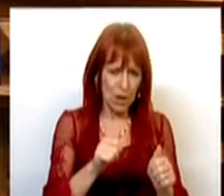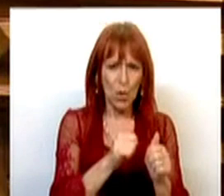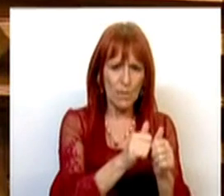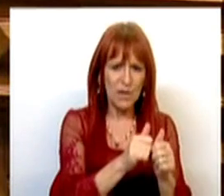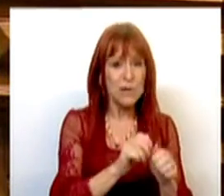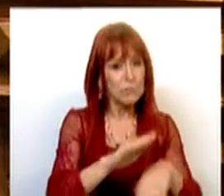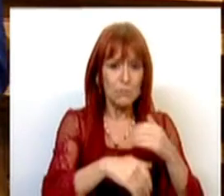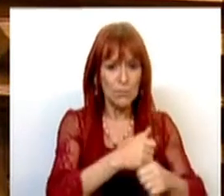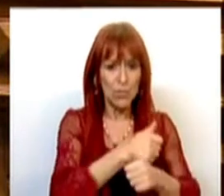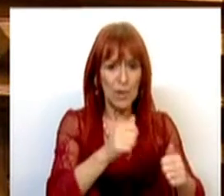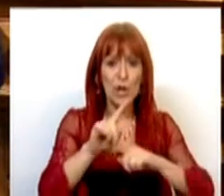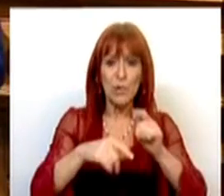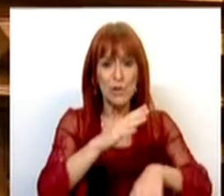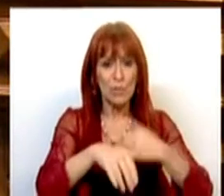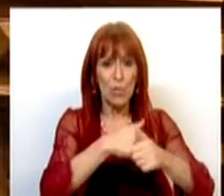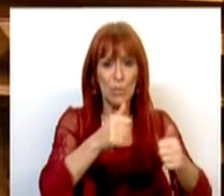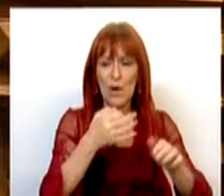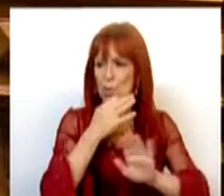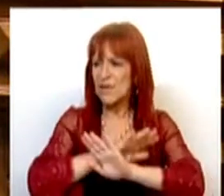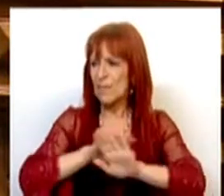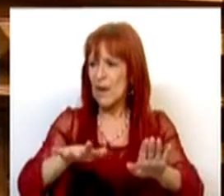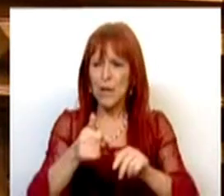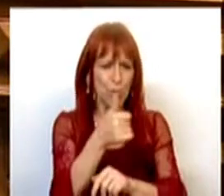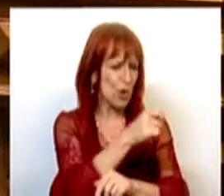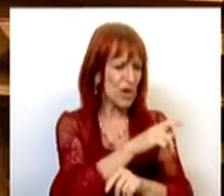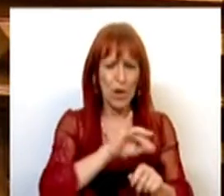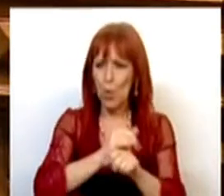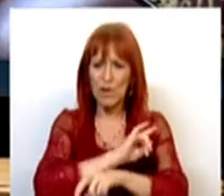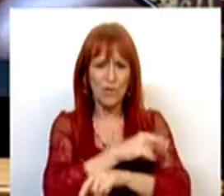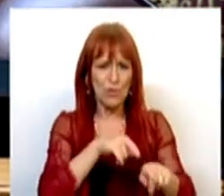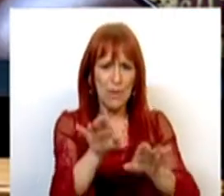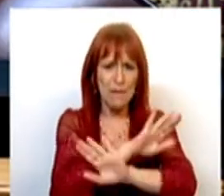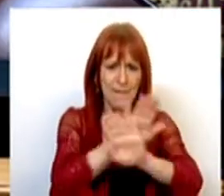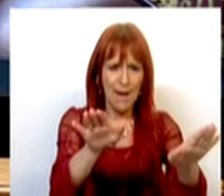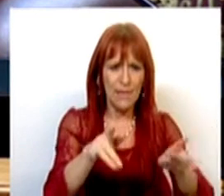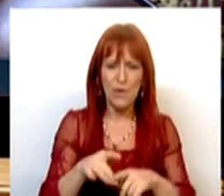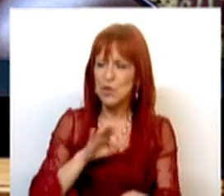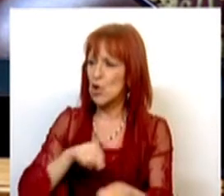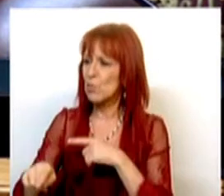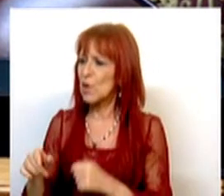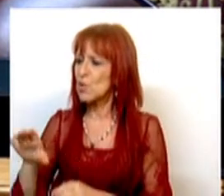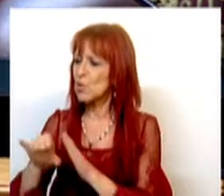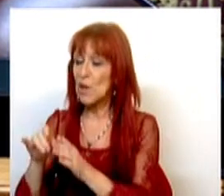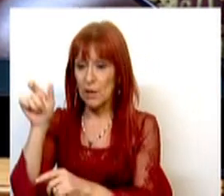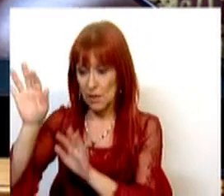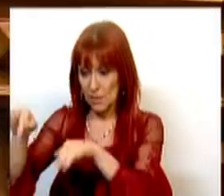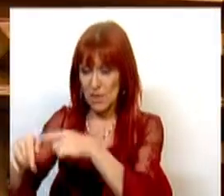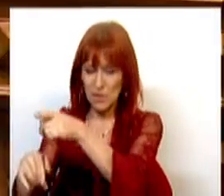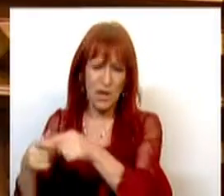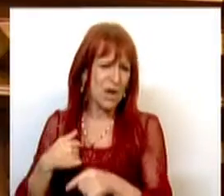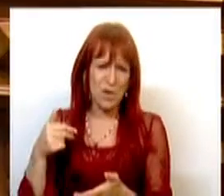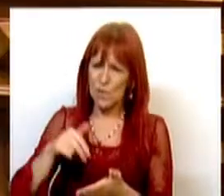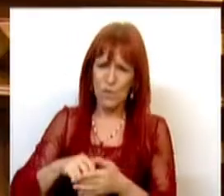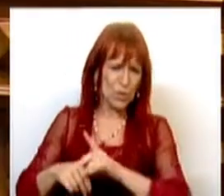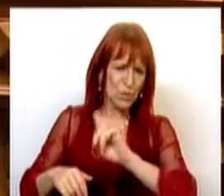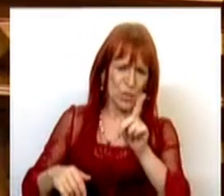e que correu bem. E depois de correr bem, ninguém mais veio dizer nada, nem do Bloco de Esquerda, nem de outra força política. Sr. Deputado Bruno Nunes, termino por si. Eu não estou